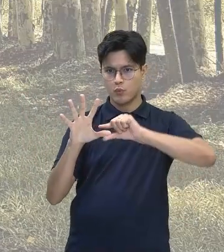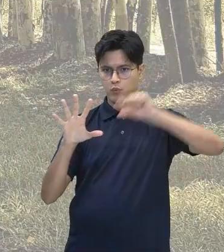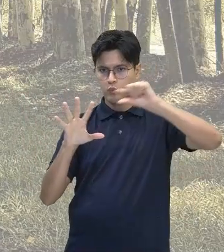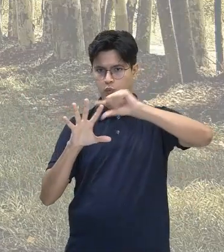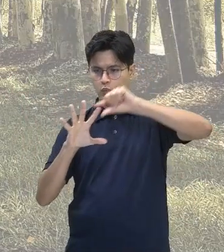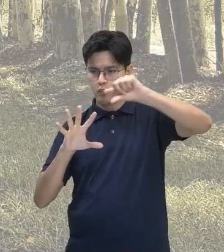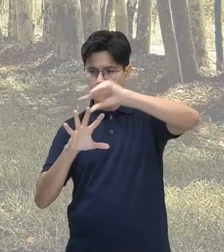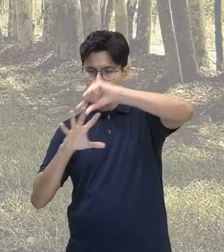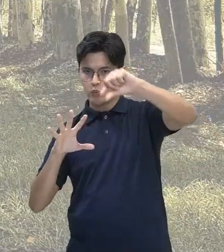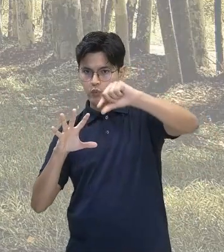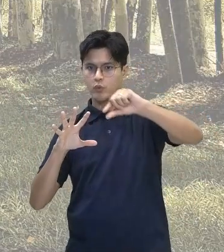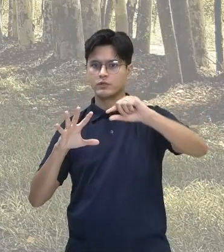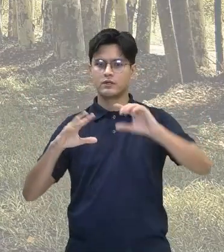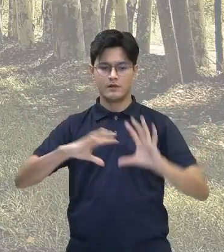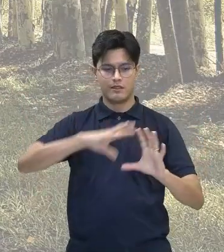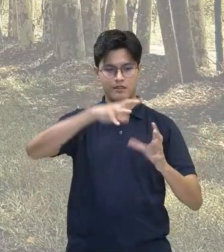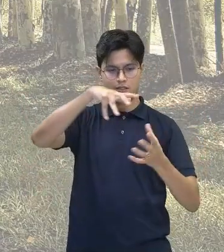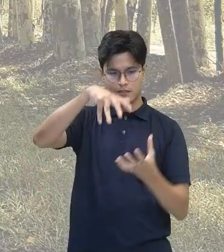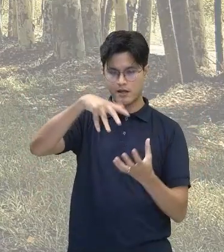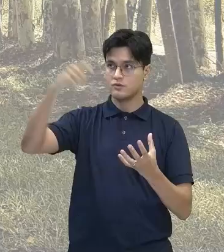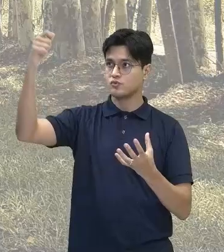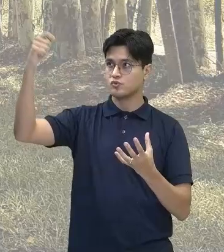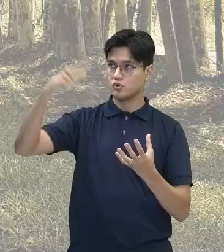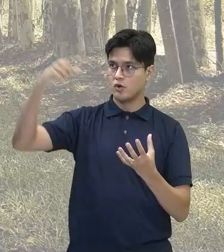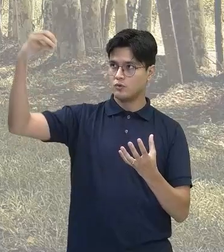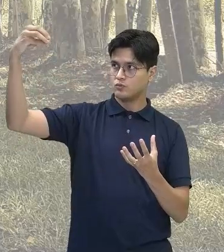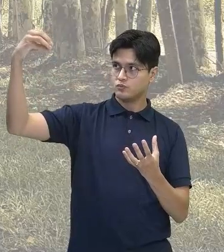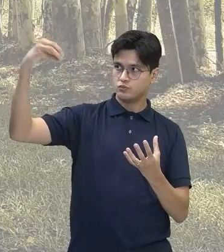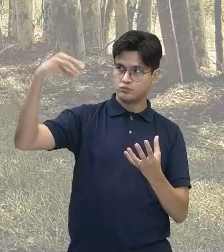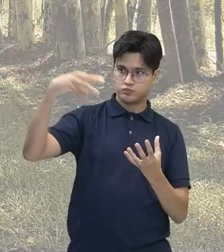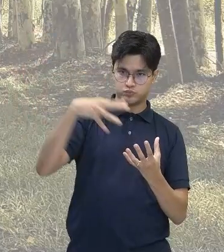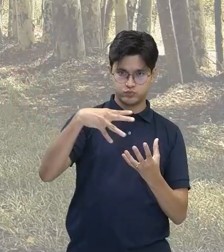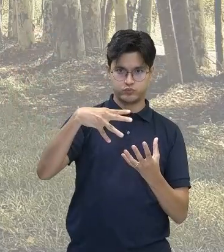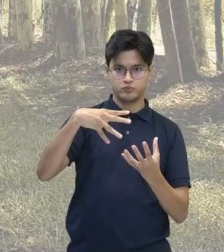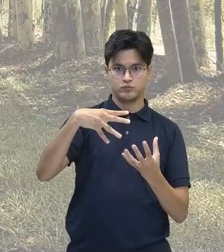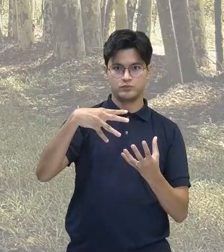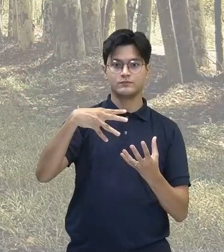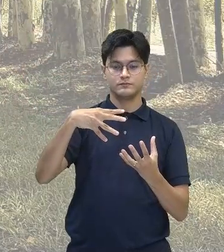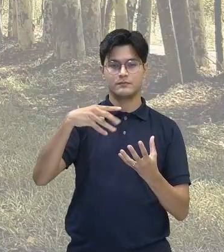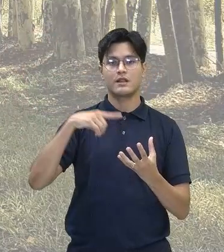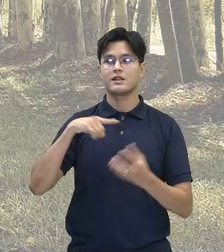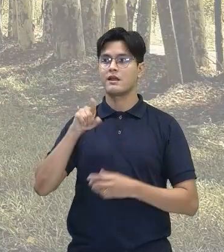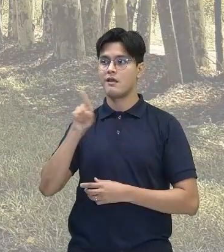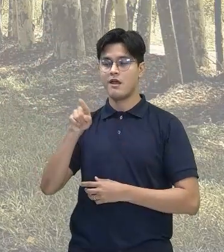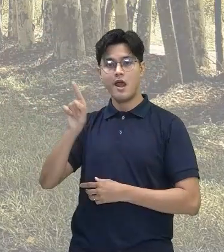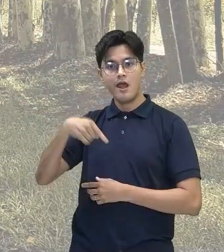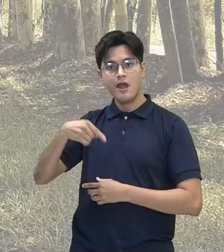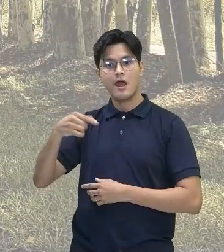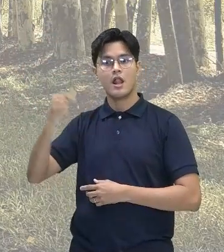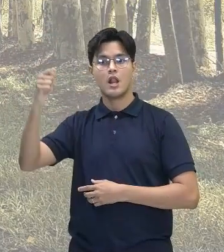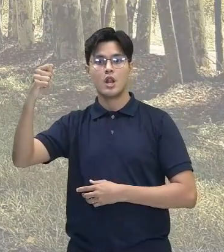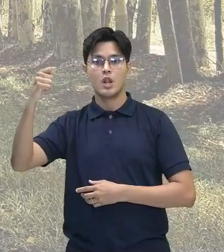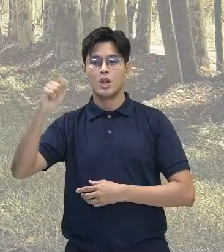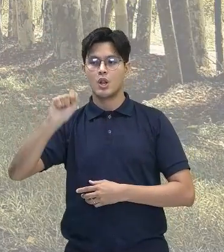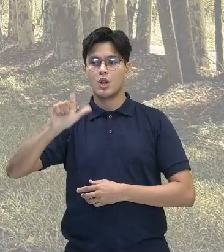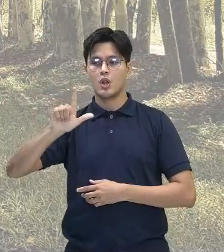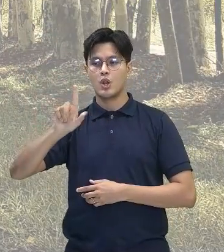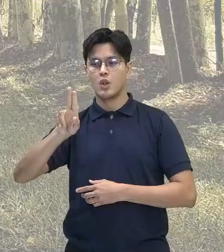para a Terra um pacote de ondas eletromagnéticas e nesse pacote vem a luz visível, né, que permite que